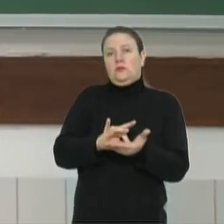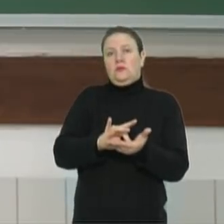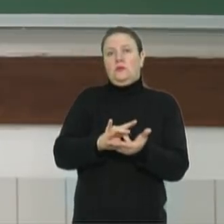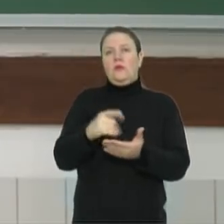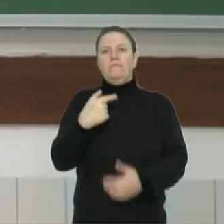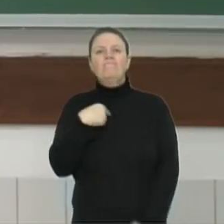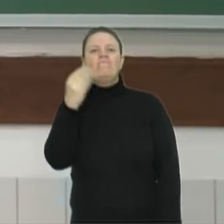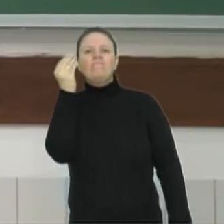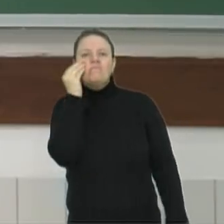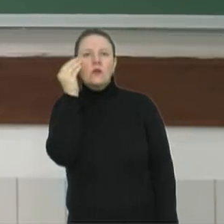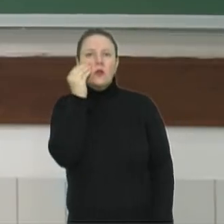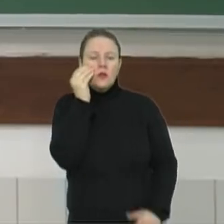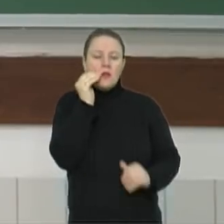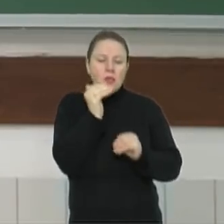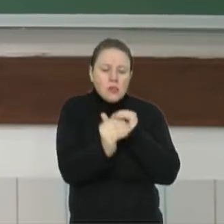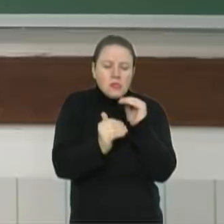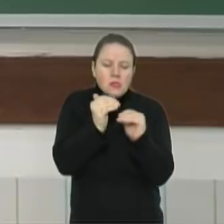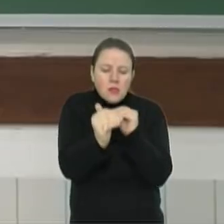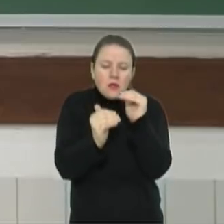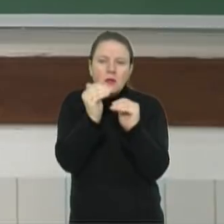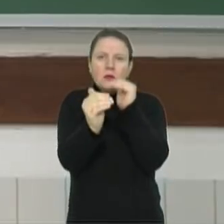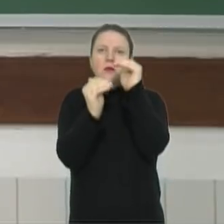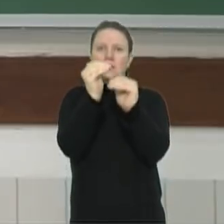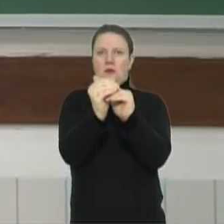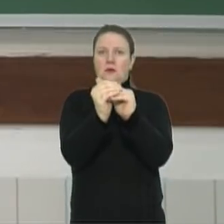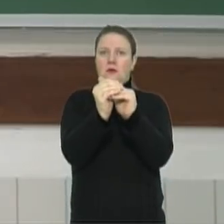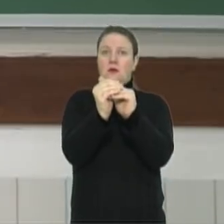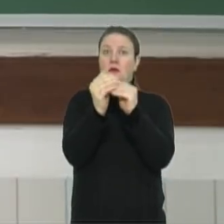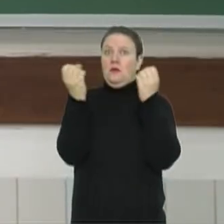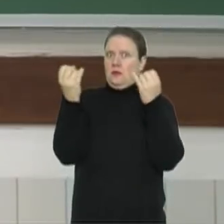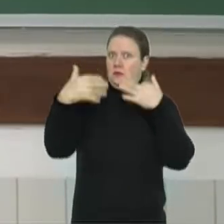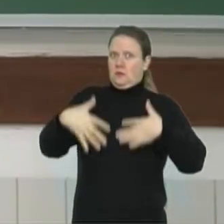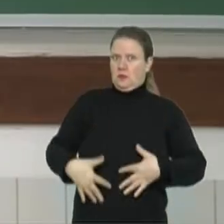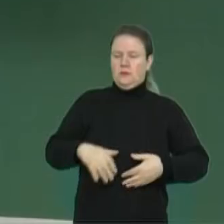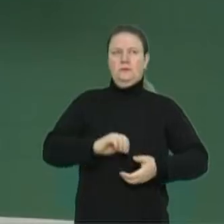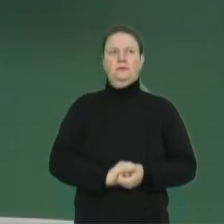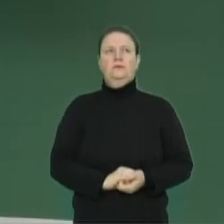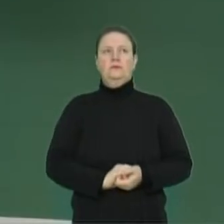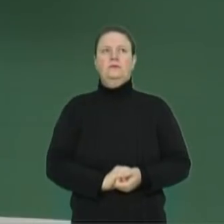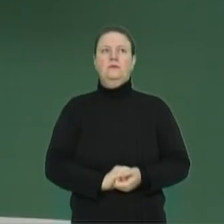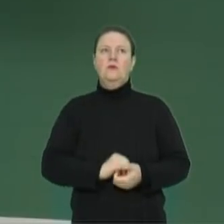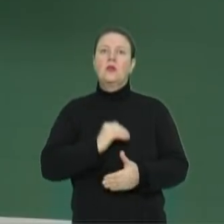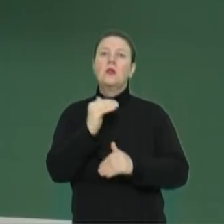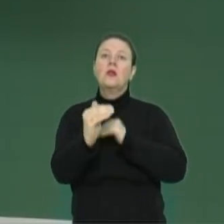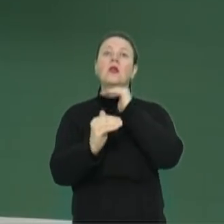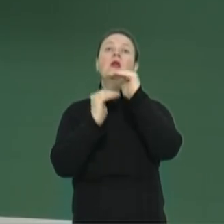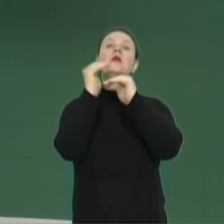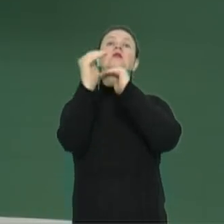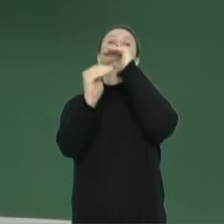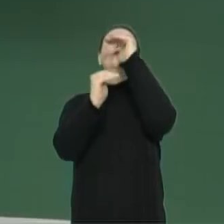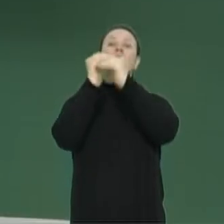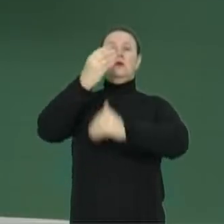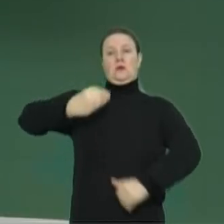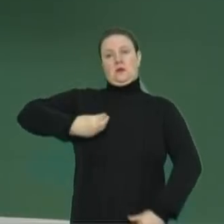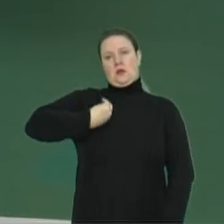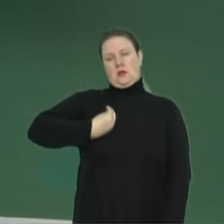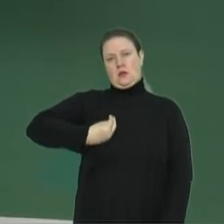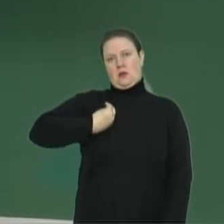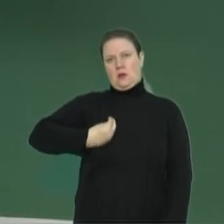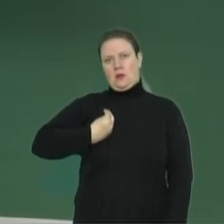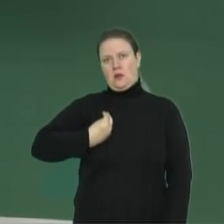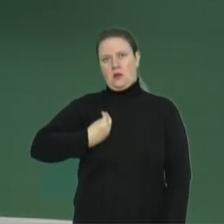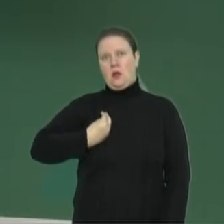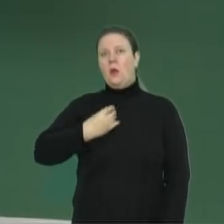tenta se desenvolver. É o que o Heidegger coloca como o desenvolvimento da existência. A partir do momento que